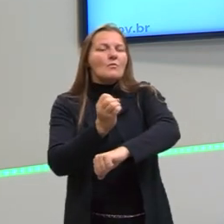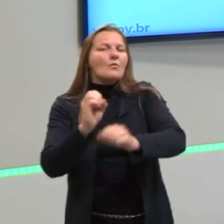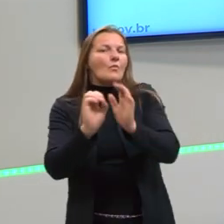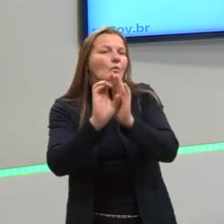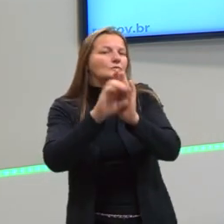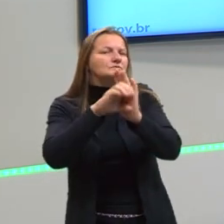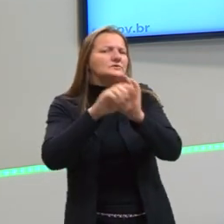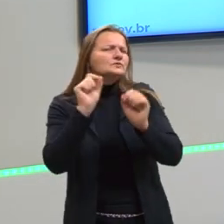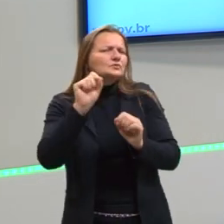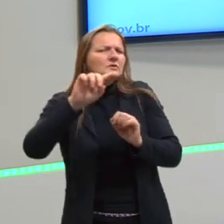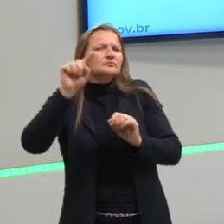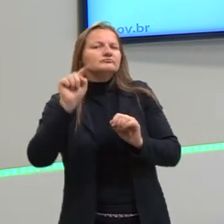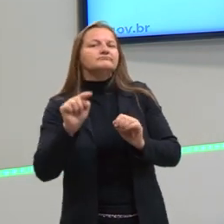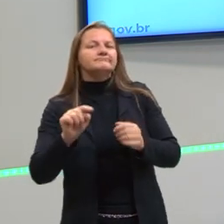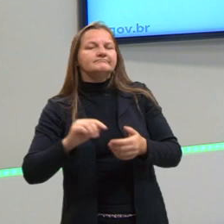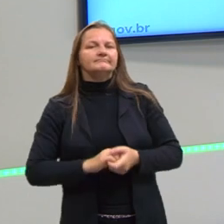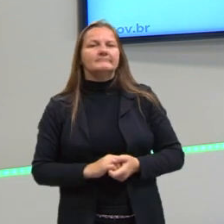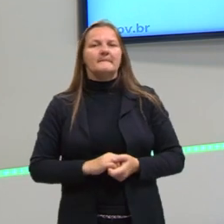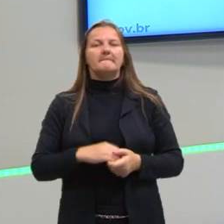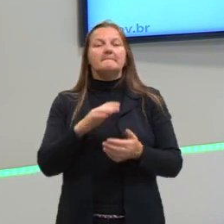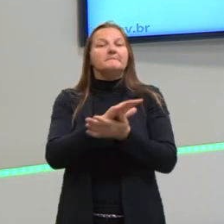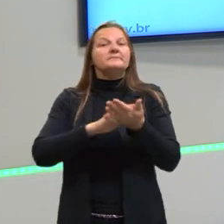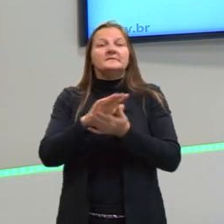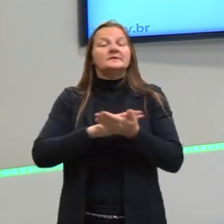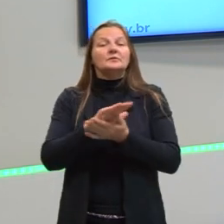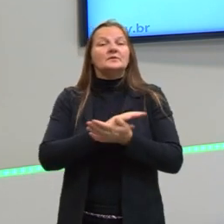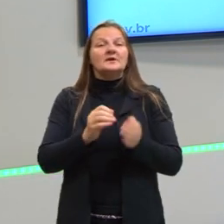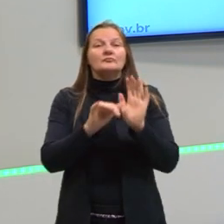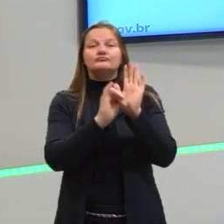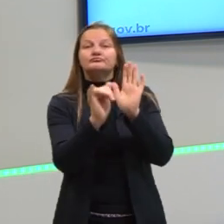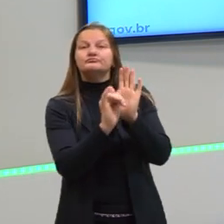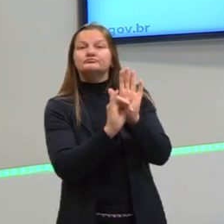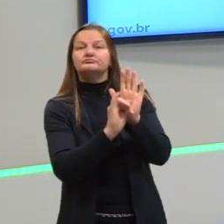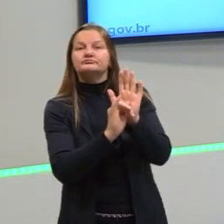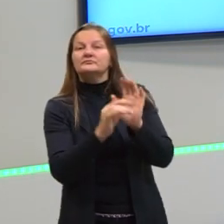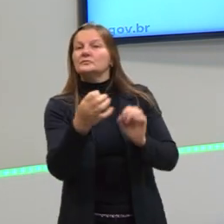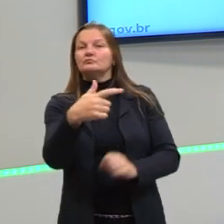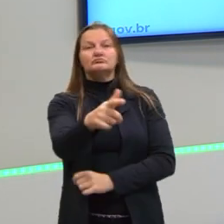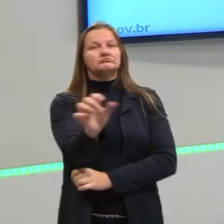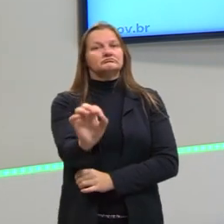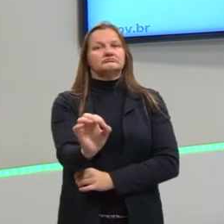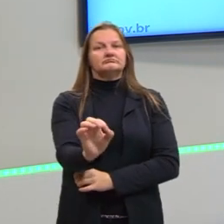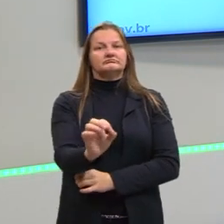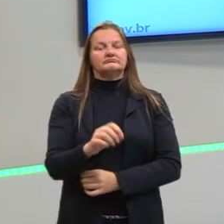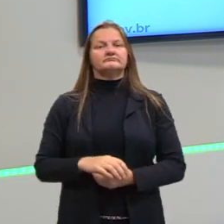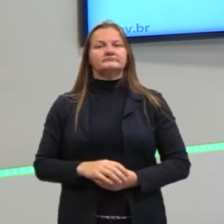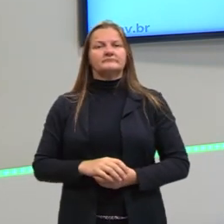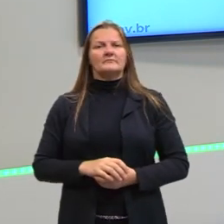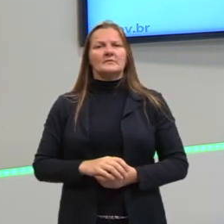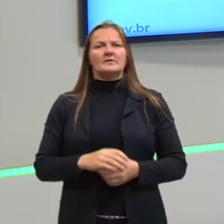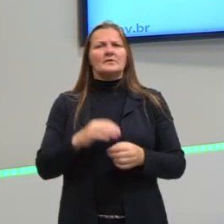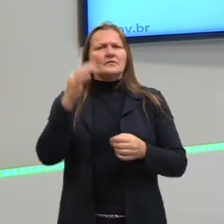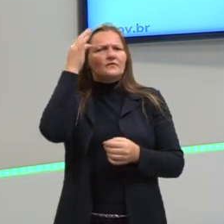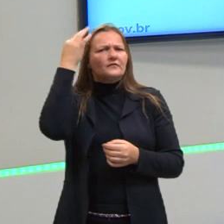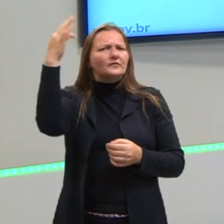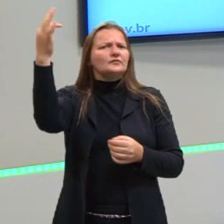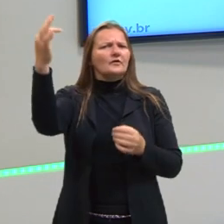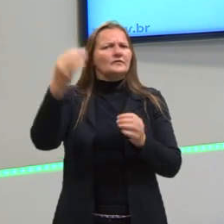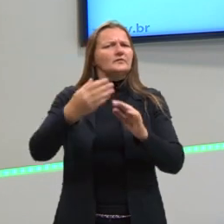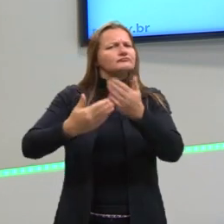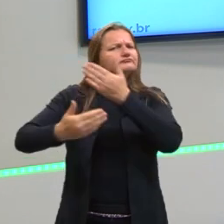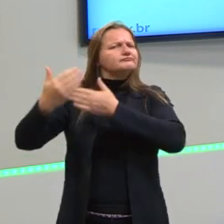era cecrisa muito por não ter uma meta-narrativa né se nós pegarmos as a etapa as